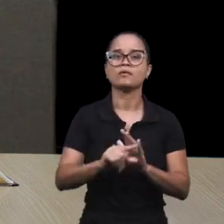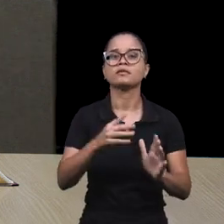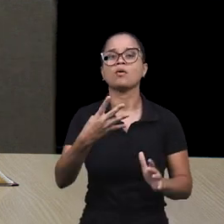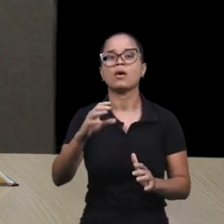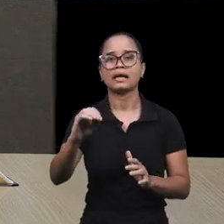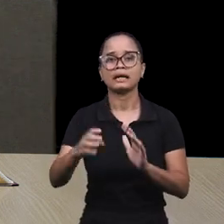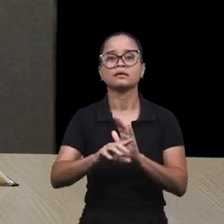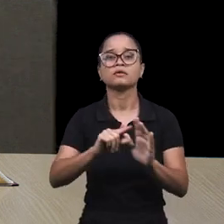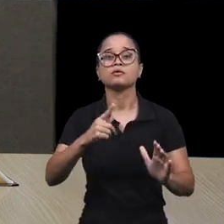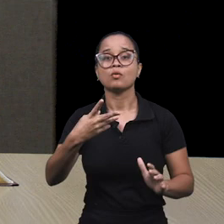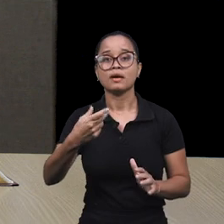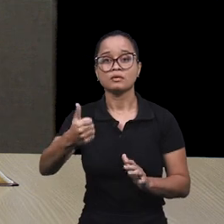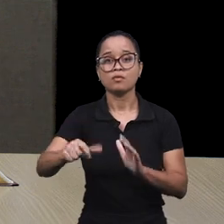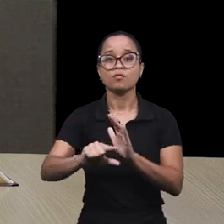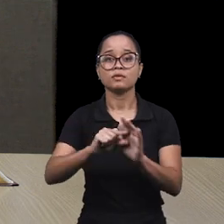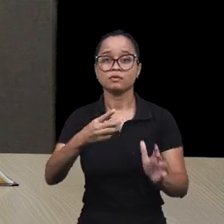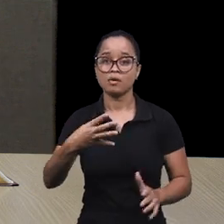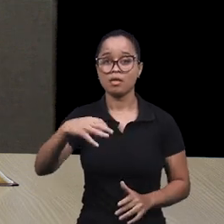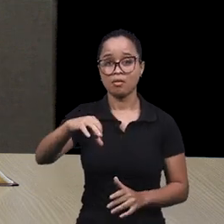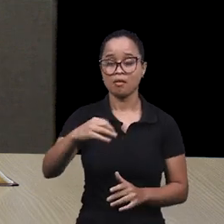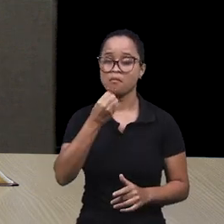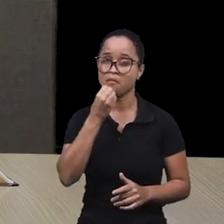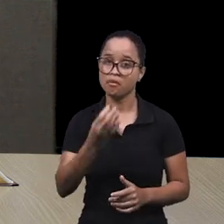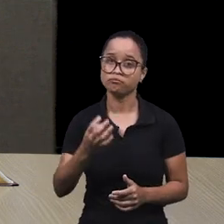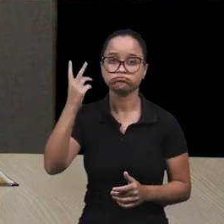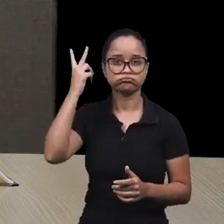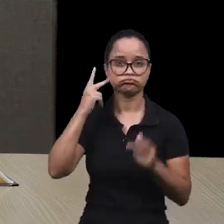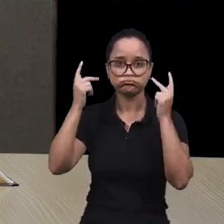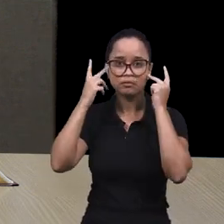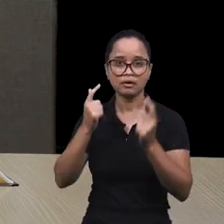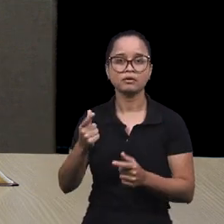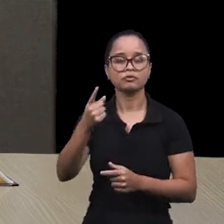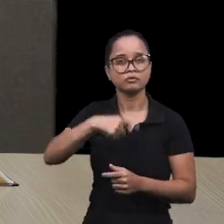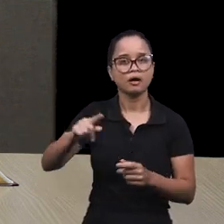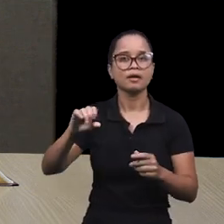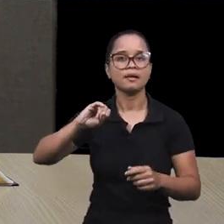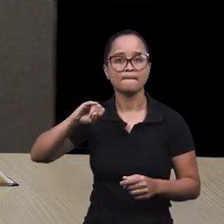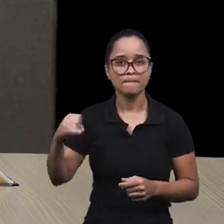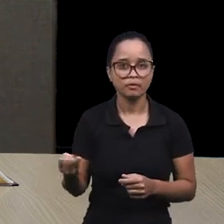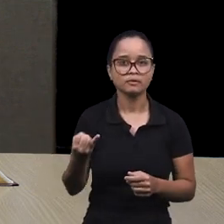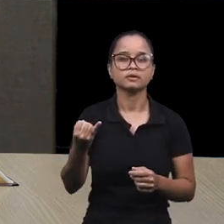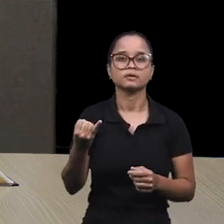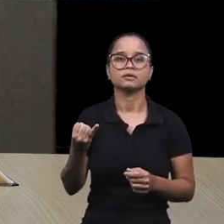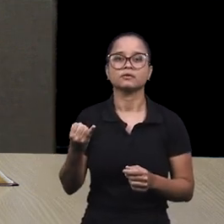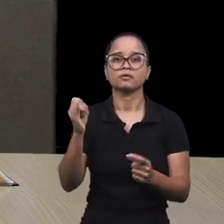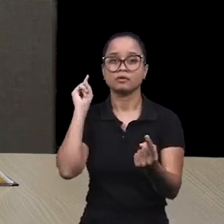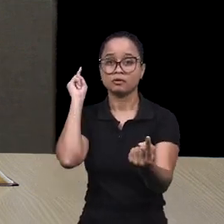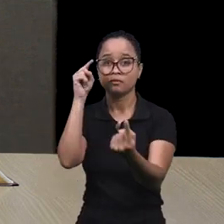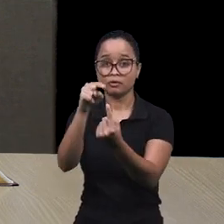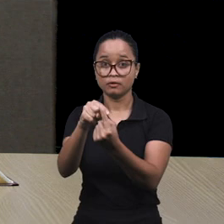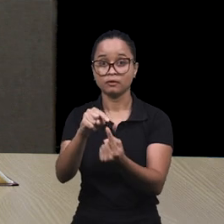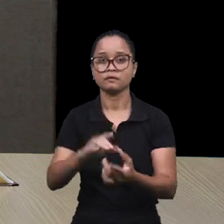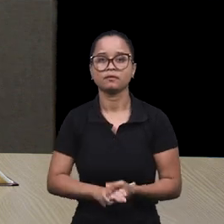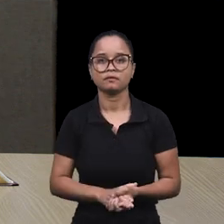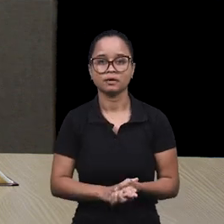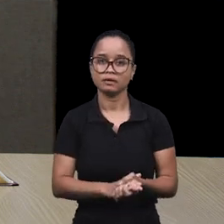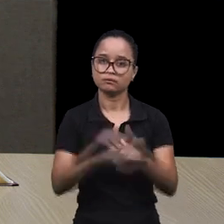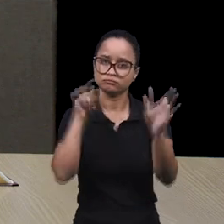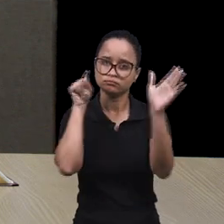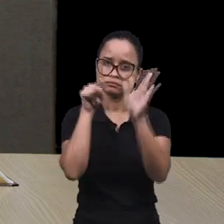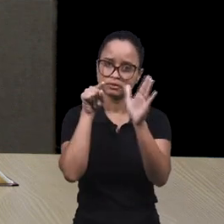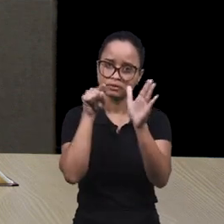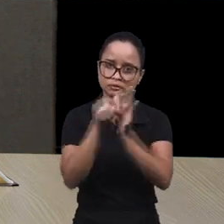e versículo 49. Naturalmente, nós aproveitamos a parte mais objetiva da sua